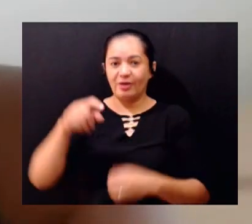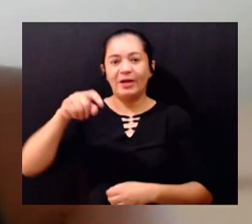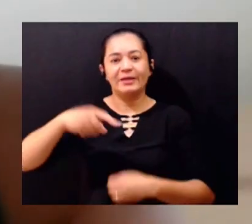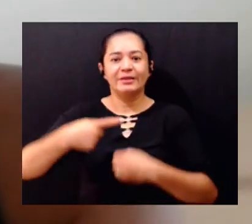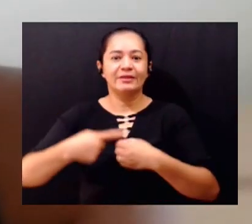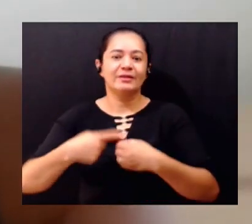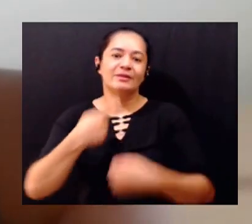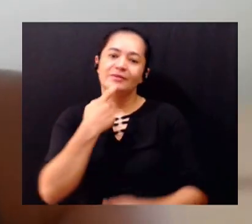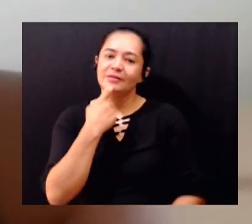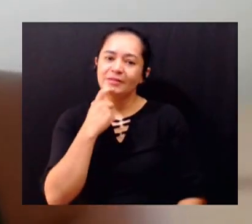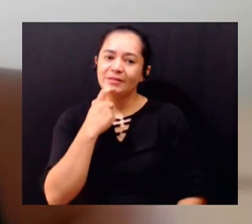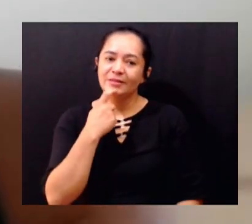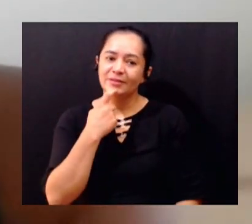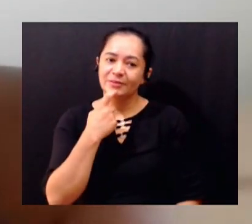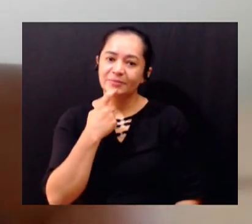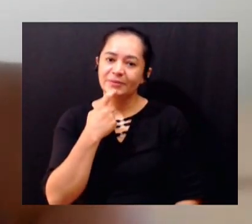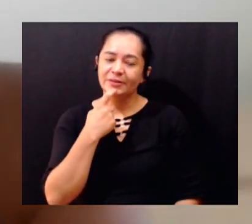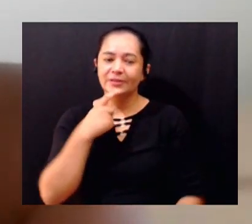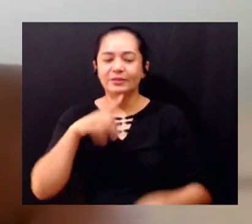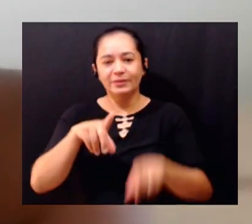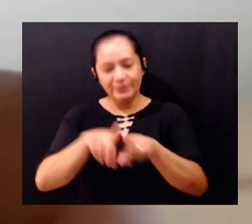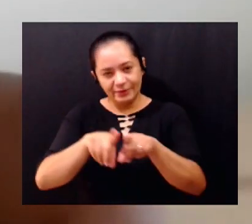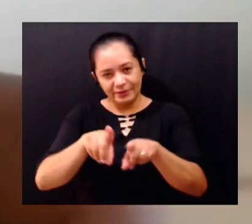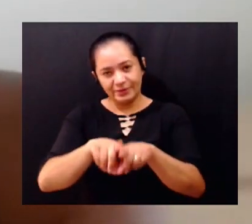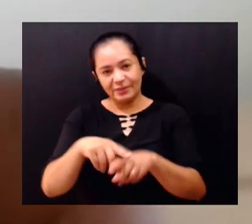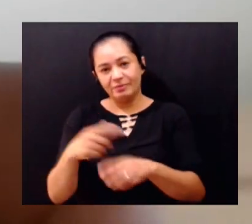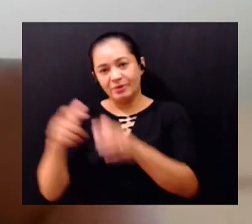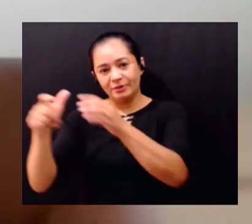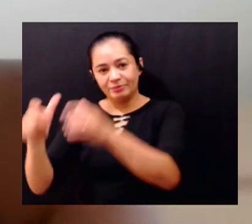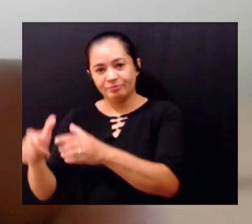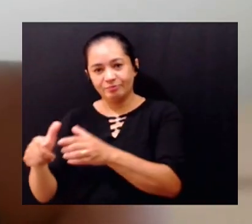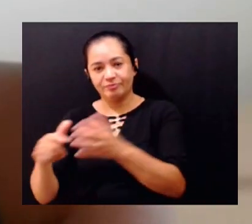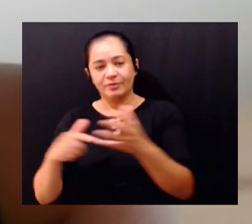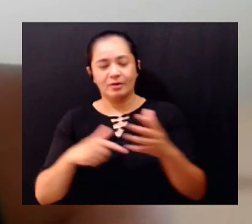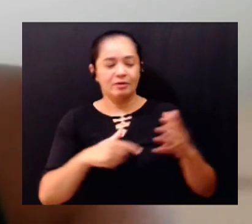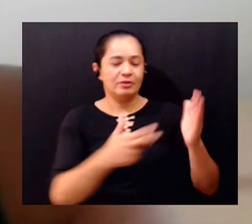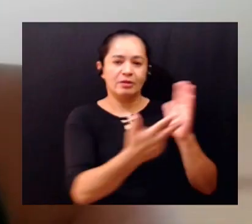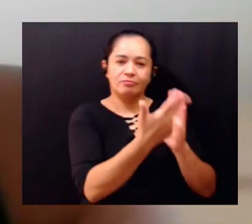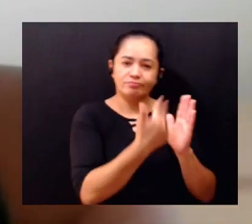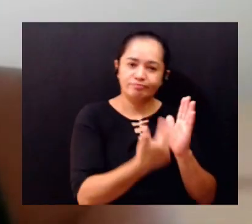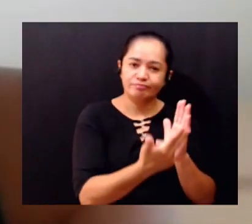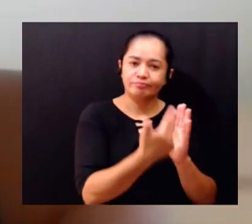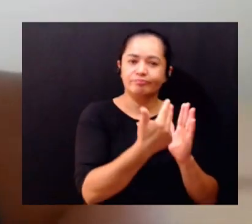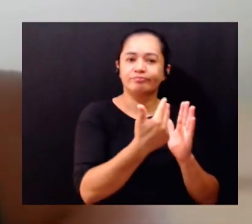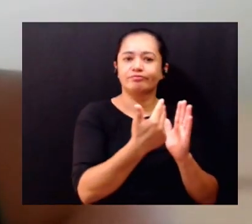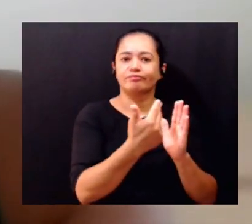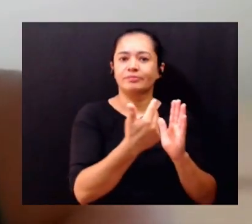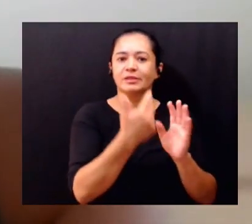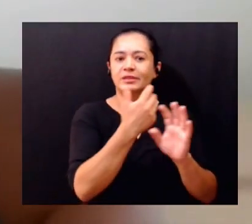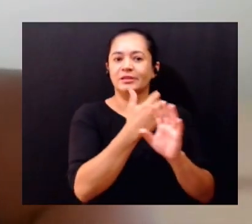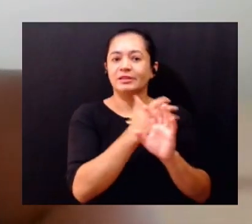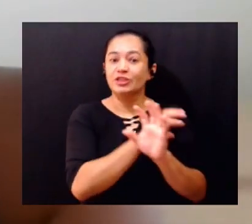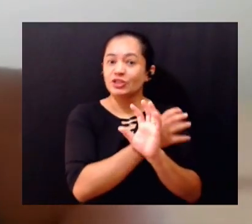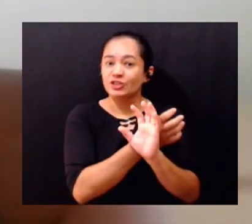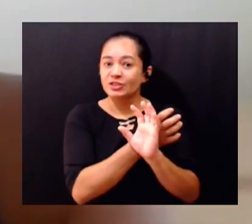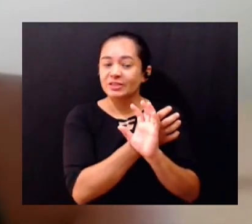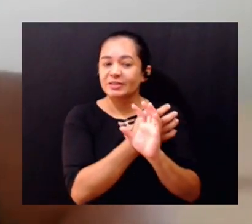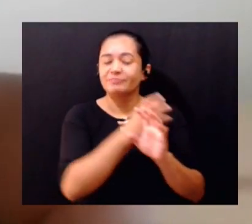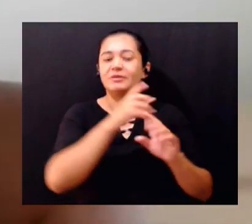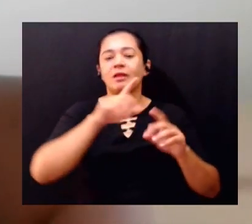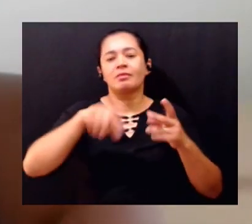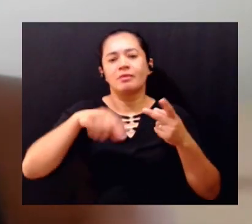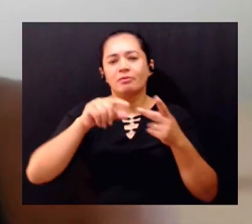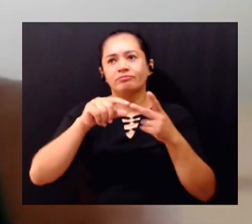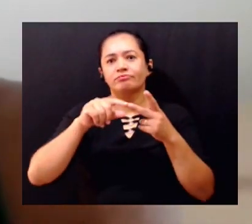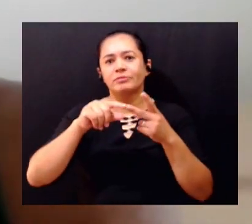Povo, trabalhava na redação mesmo, fazia charge, ilustrações, e no Correio eu fazia as tiras e mandava por e-mail, então